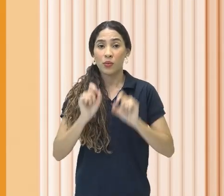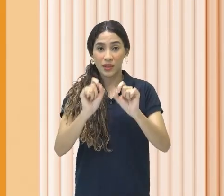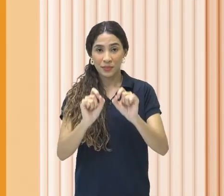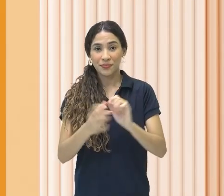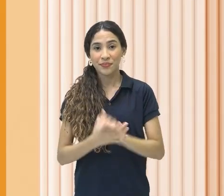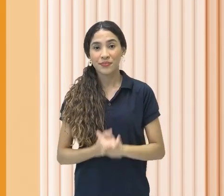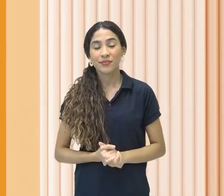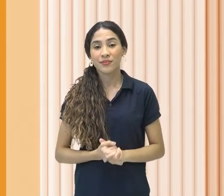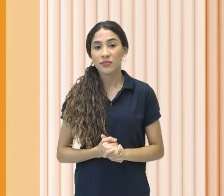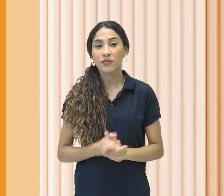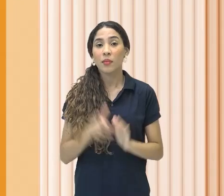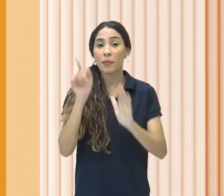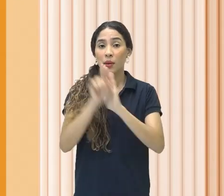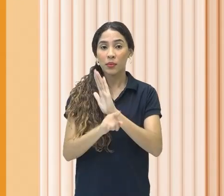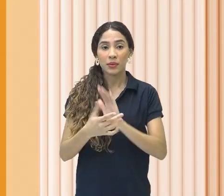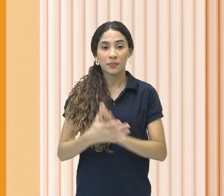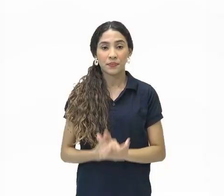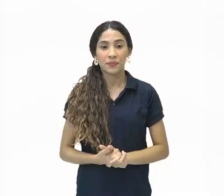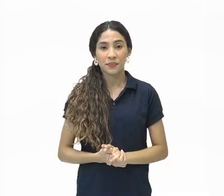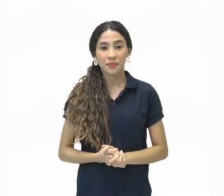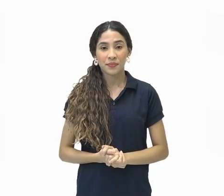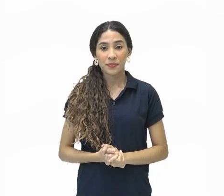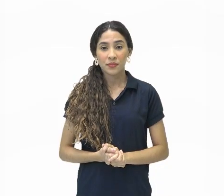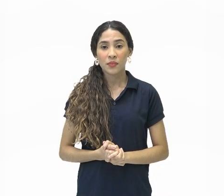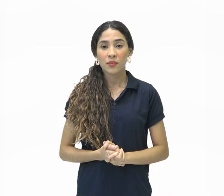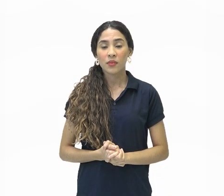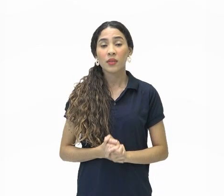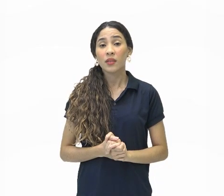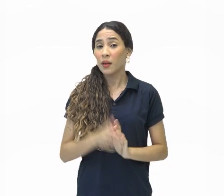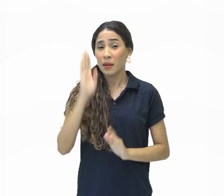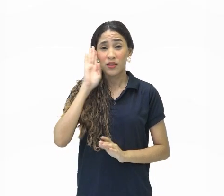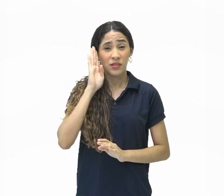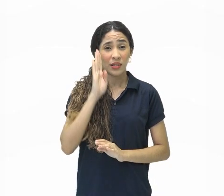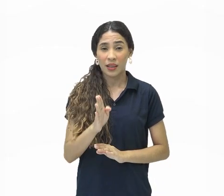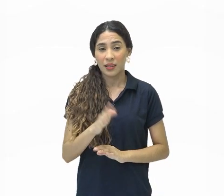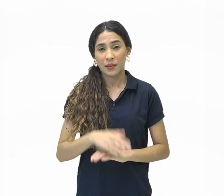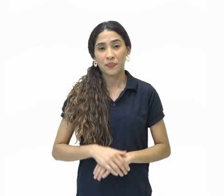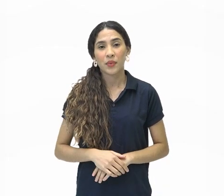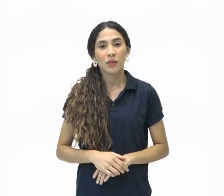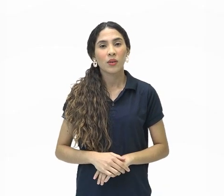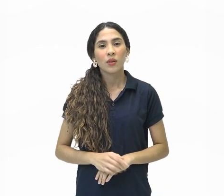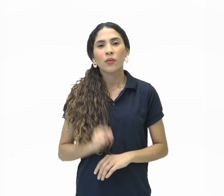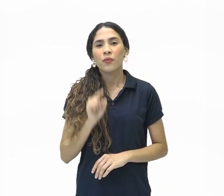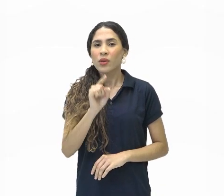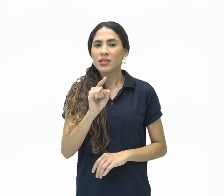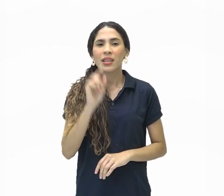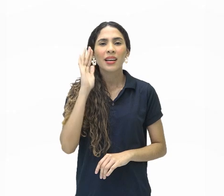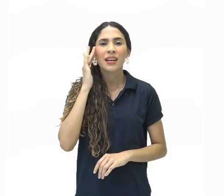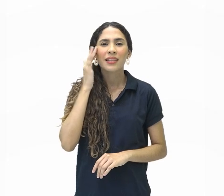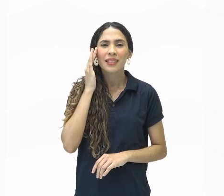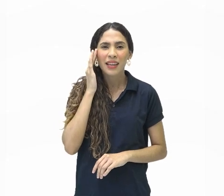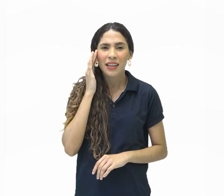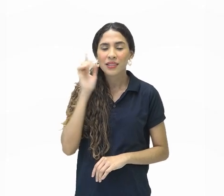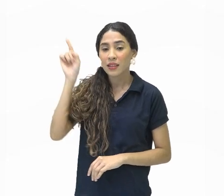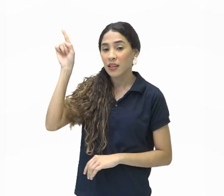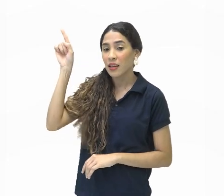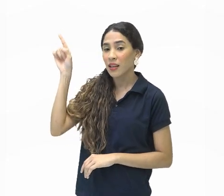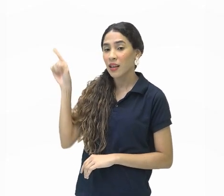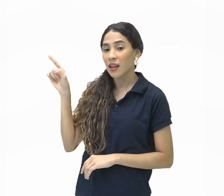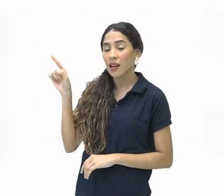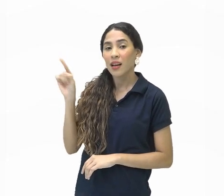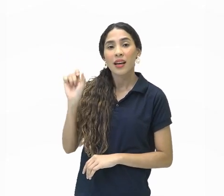lançando uma questão aí. O que é uma questão direta, O que você entende olhando para essas imagens